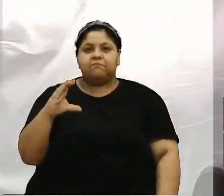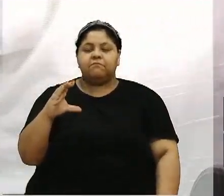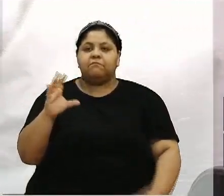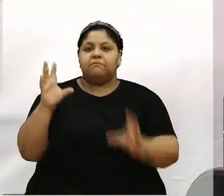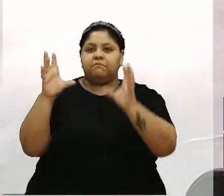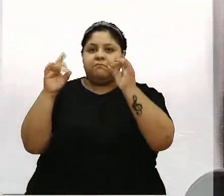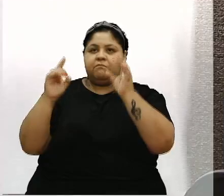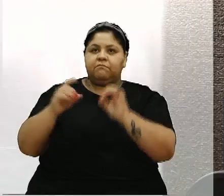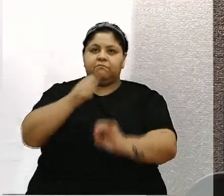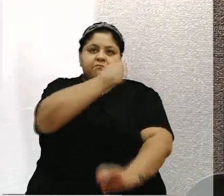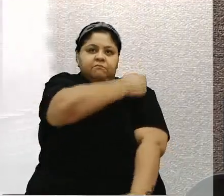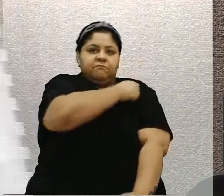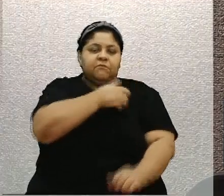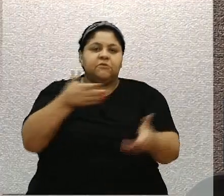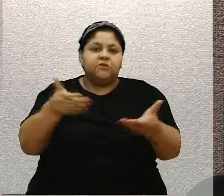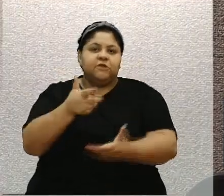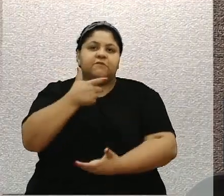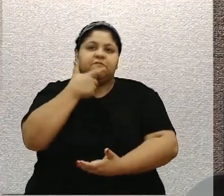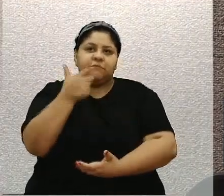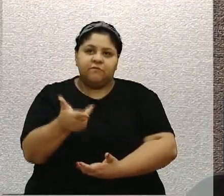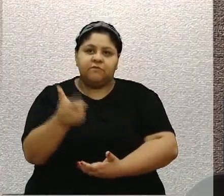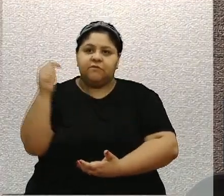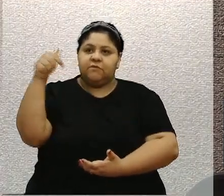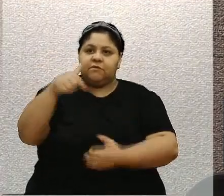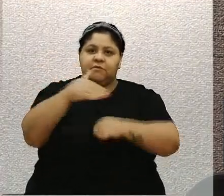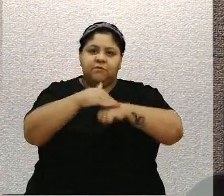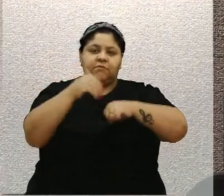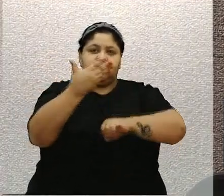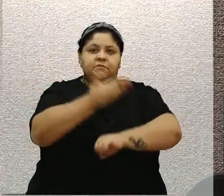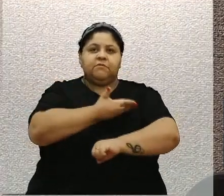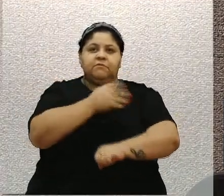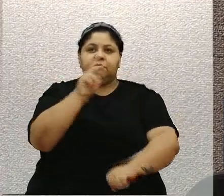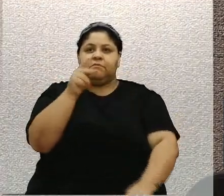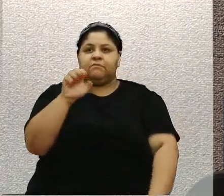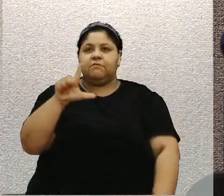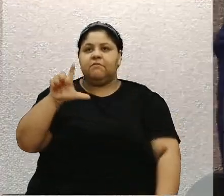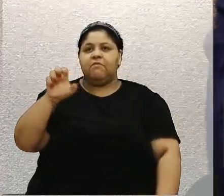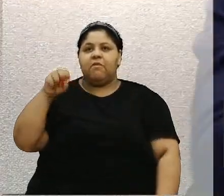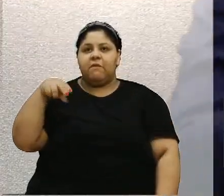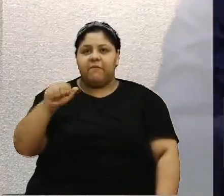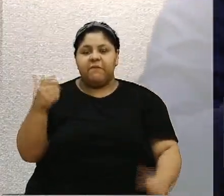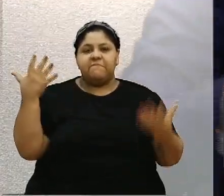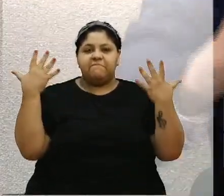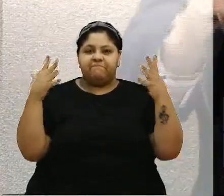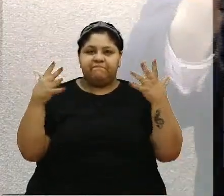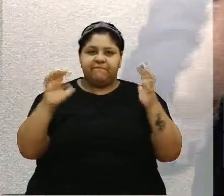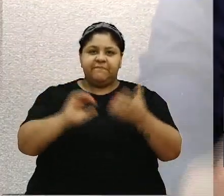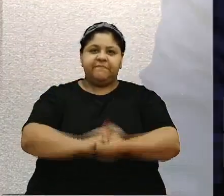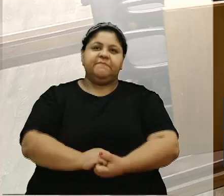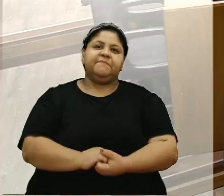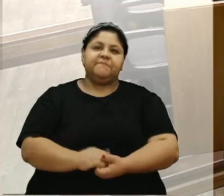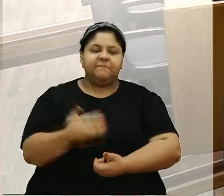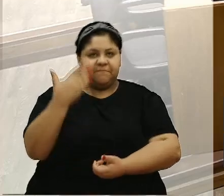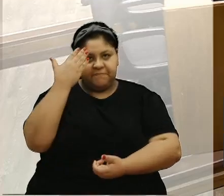especial a esses alunos já mencionados, e à querida amiga Helena Varta Bolzon. Parabéns.